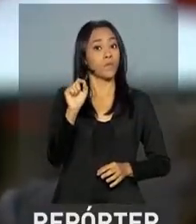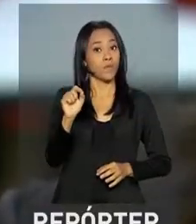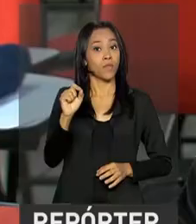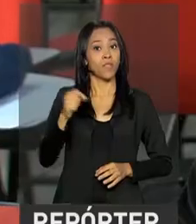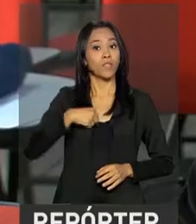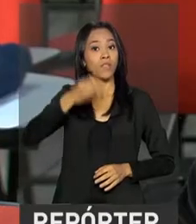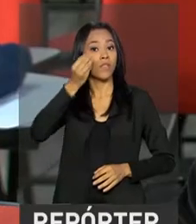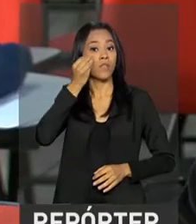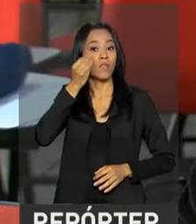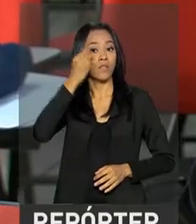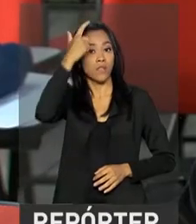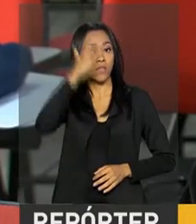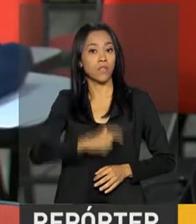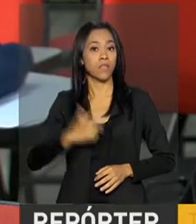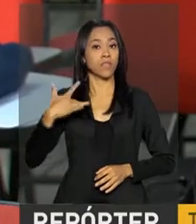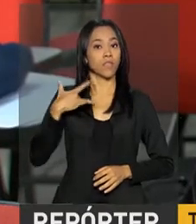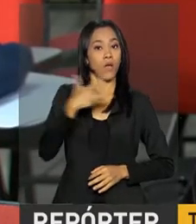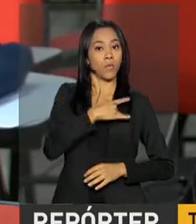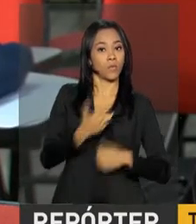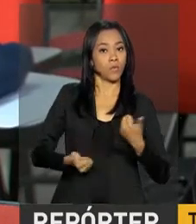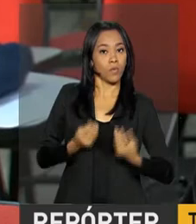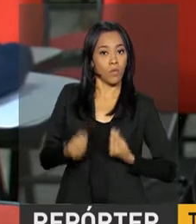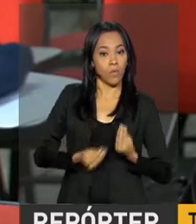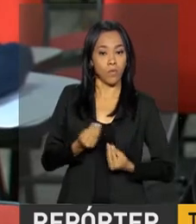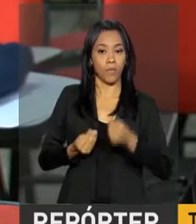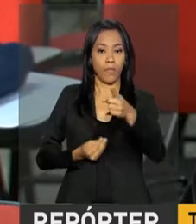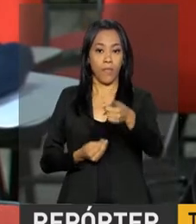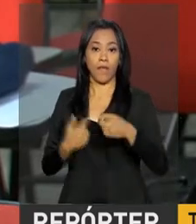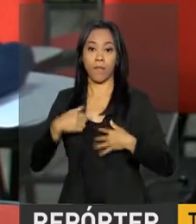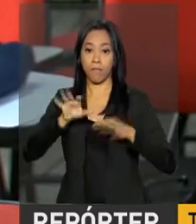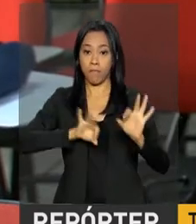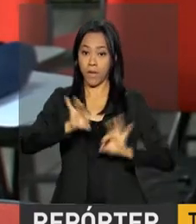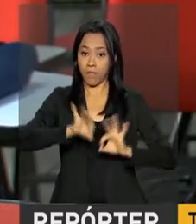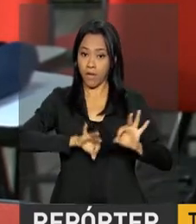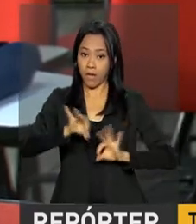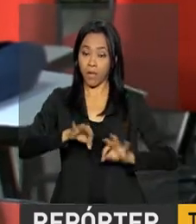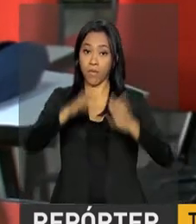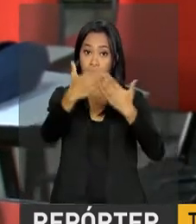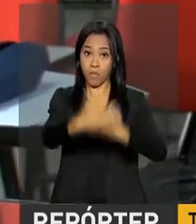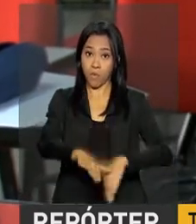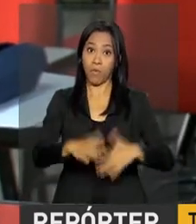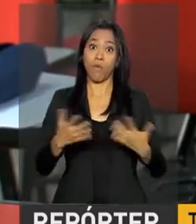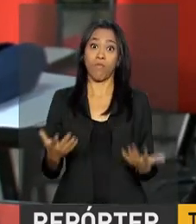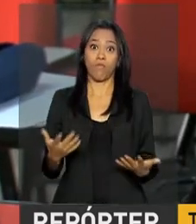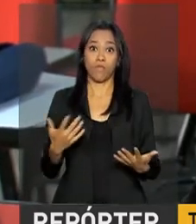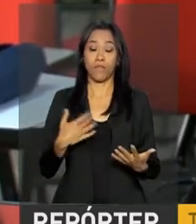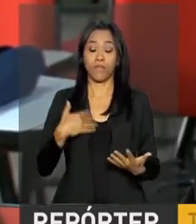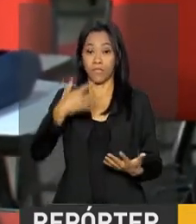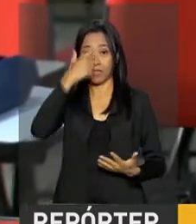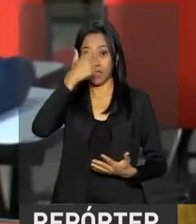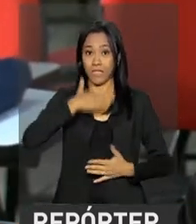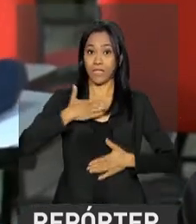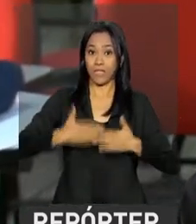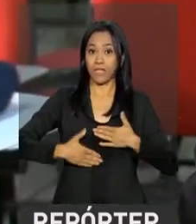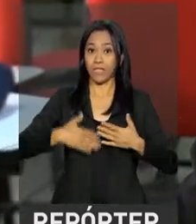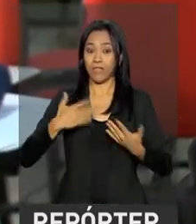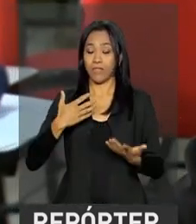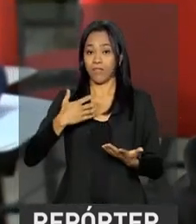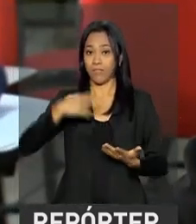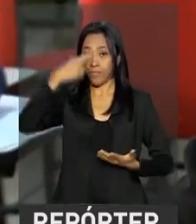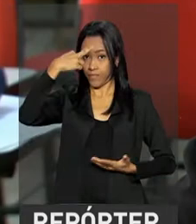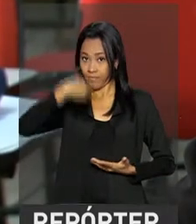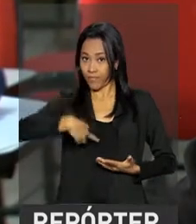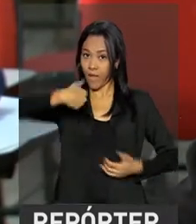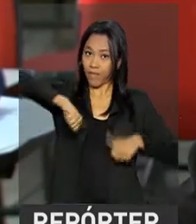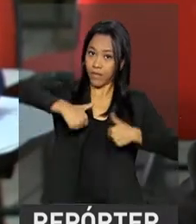ou só paro pra poder me preparar para a prova física então é também um momento que me preparo prova física mas também um